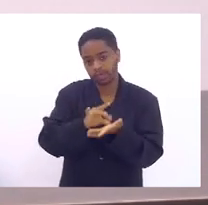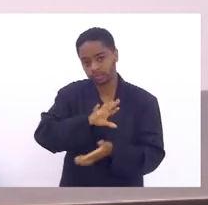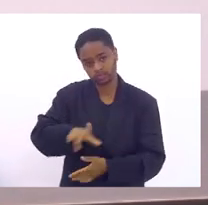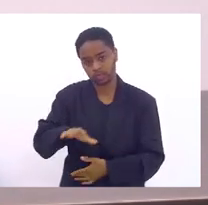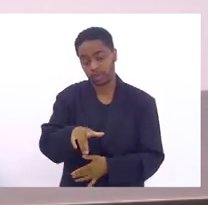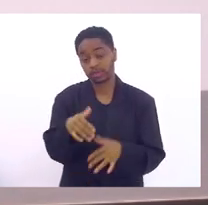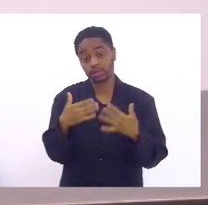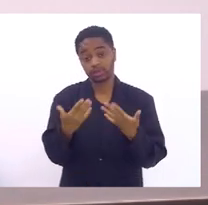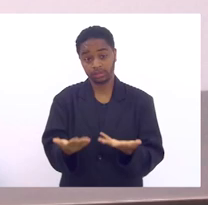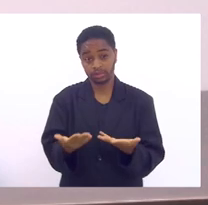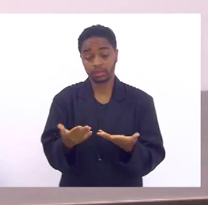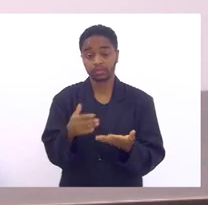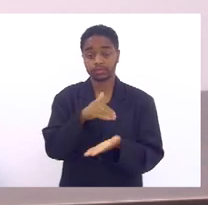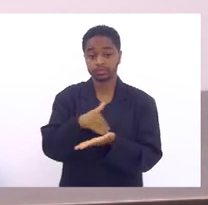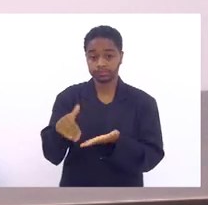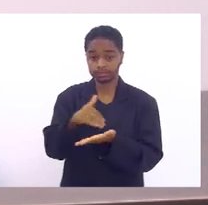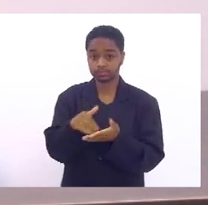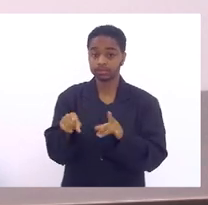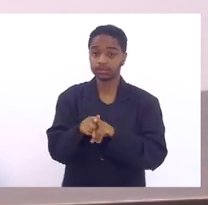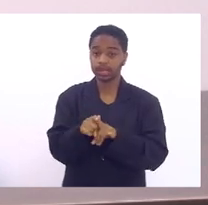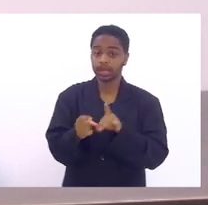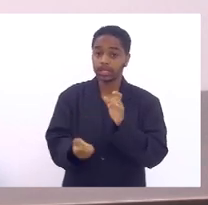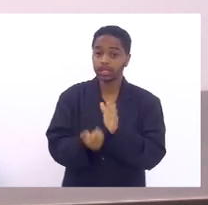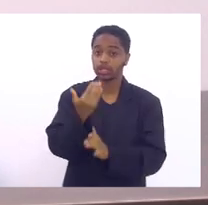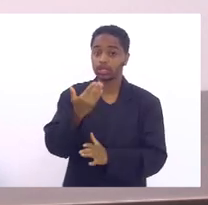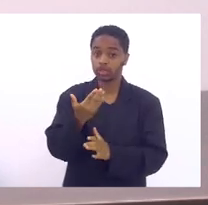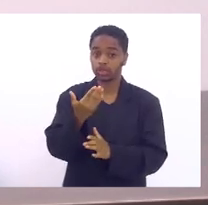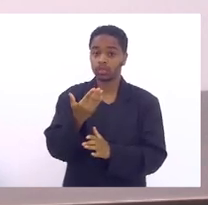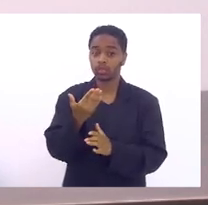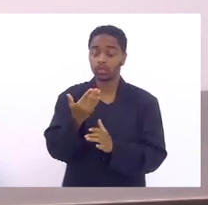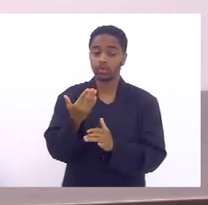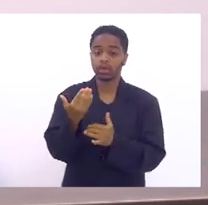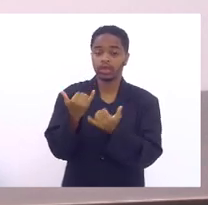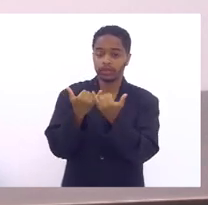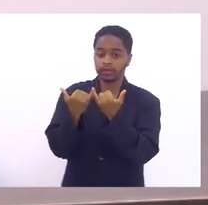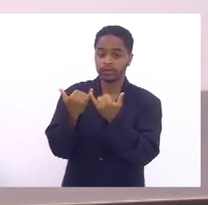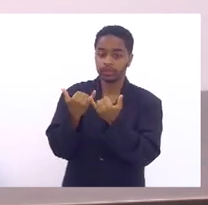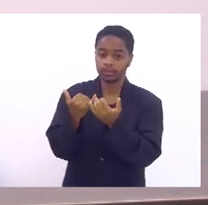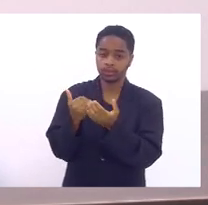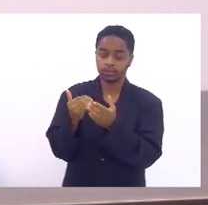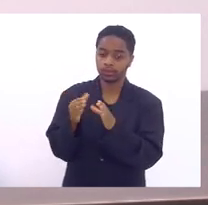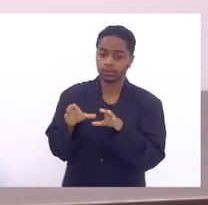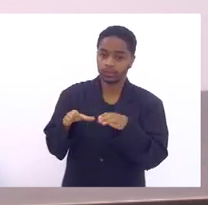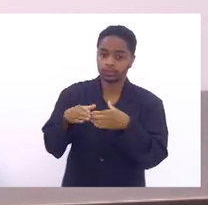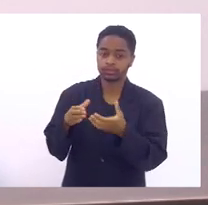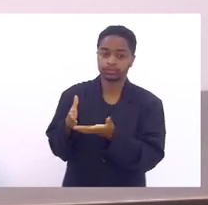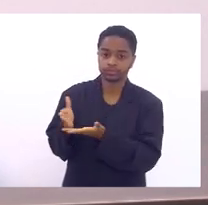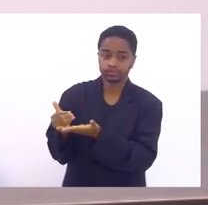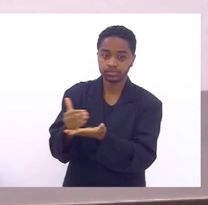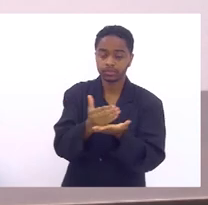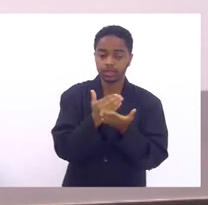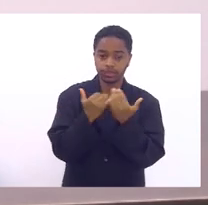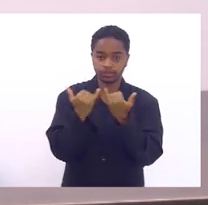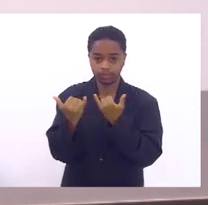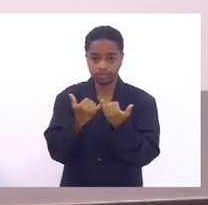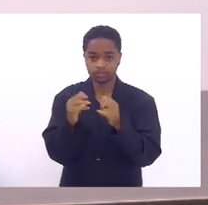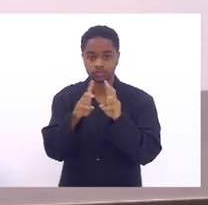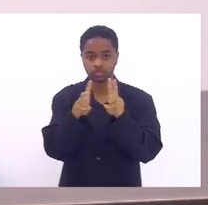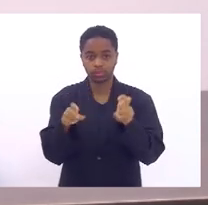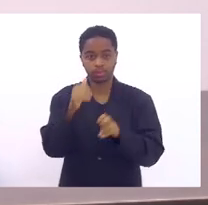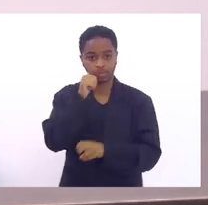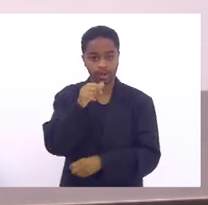a secretaria fez também o mapa da mulher carioca com levantamento de dados agora a comissão Traz esse relatório então assim